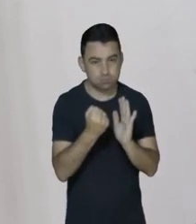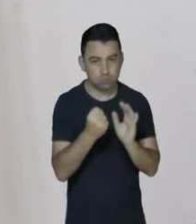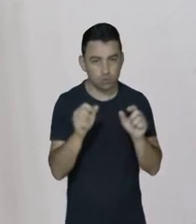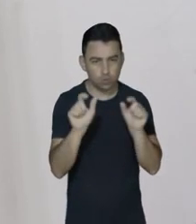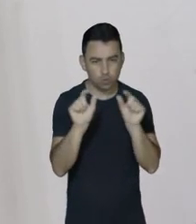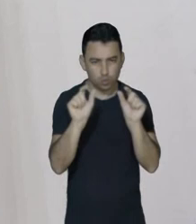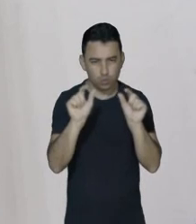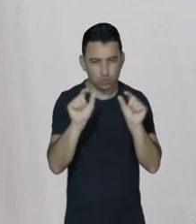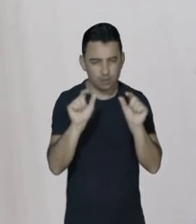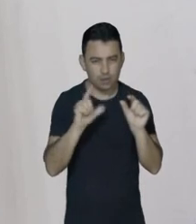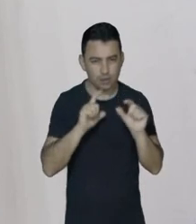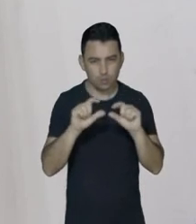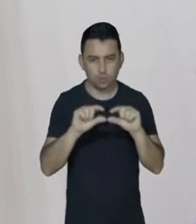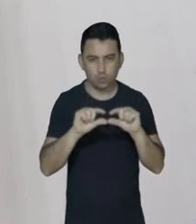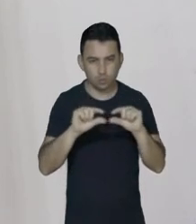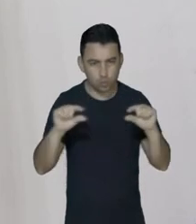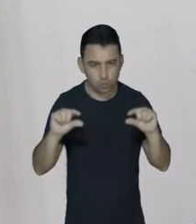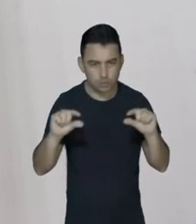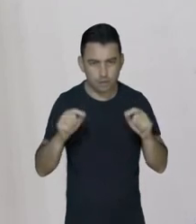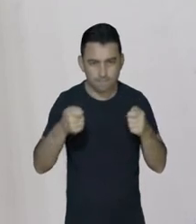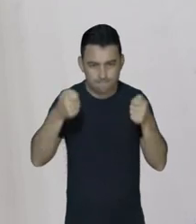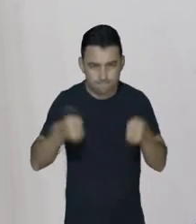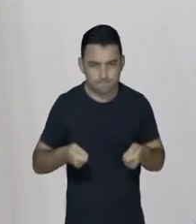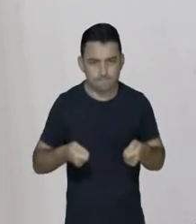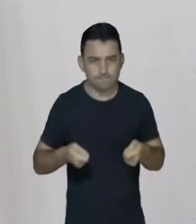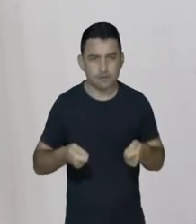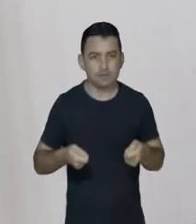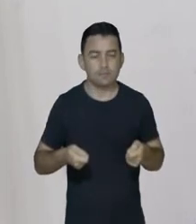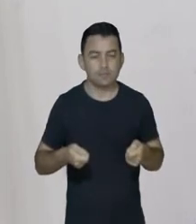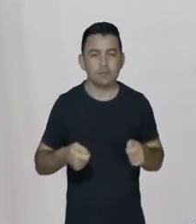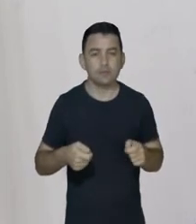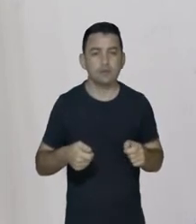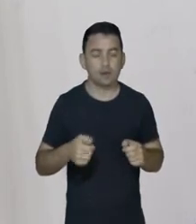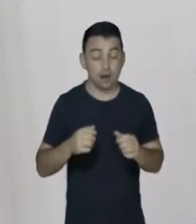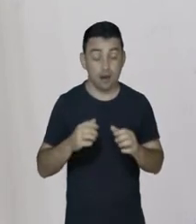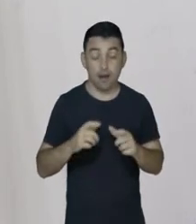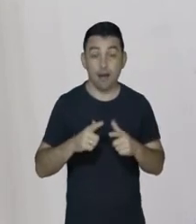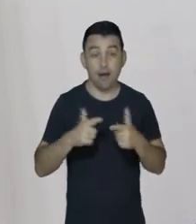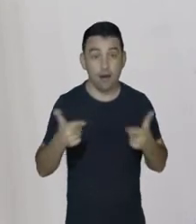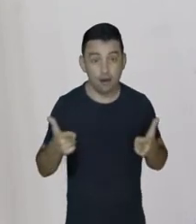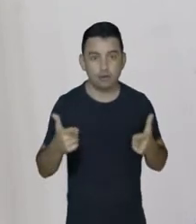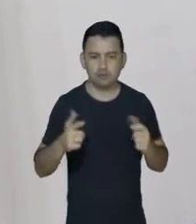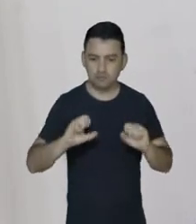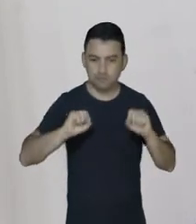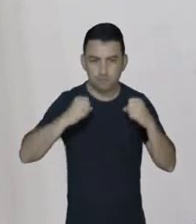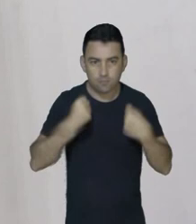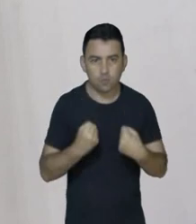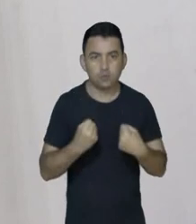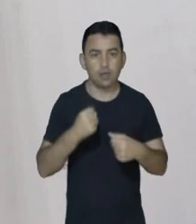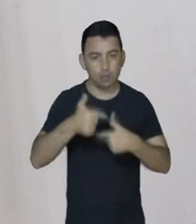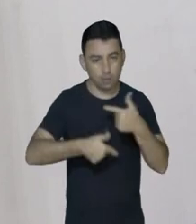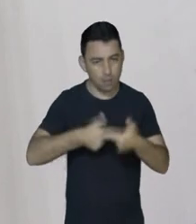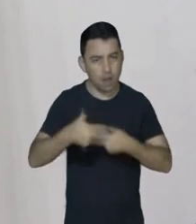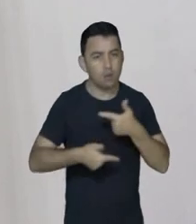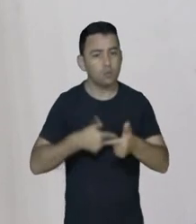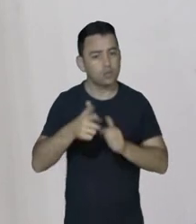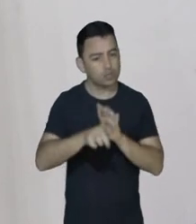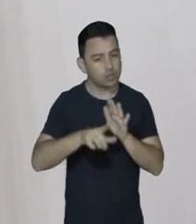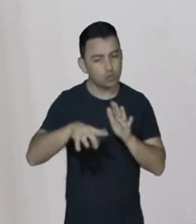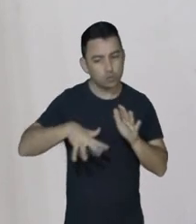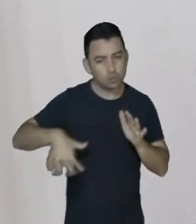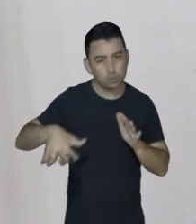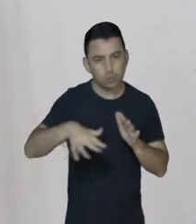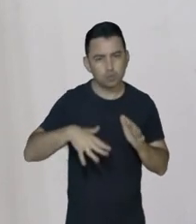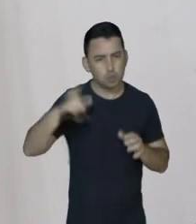uma ideia de sustentação, de força, de grandeza, isso representa o trabalho dos legisladores do Brasil, que no dia a